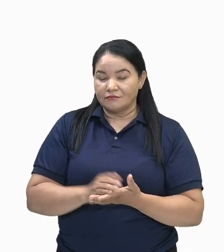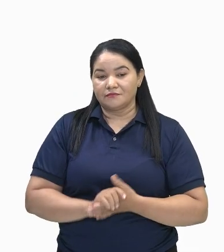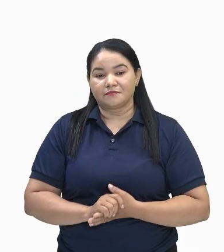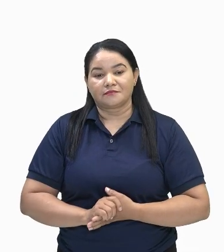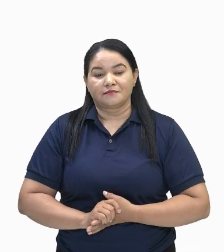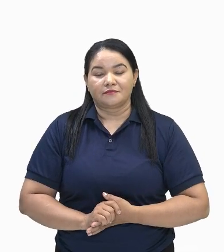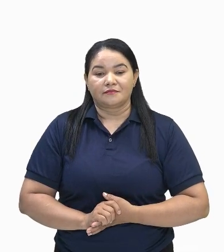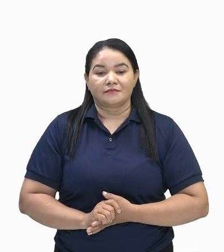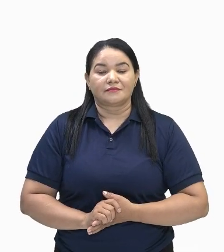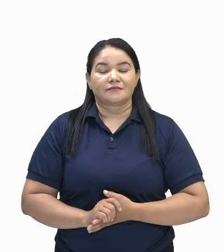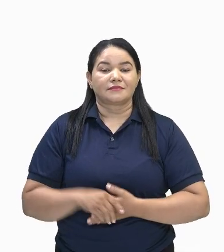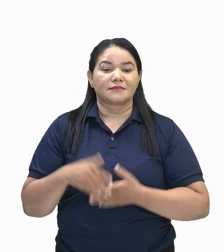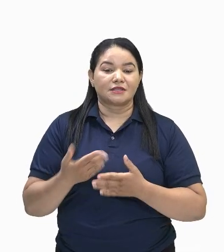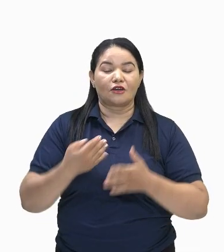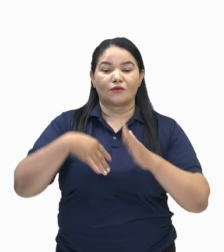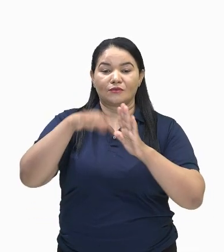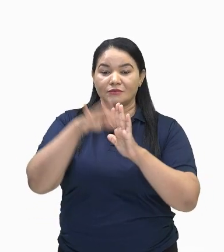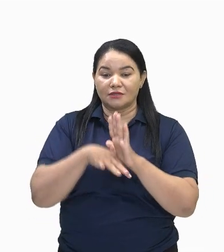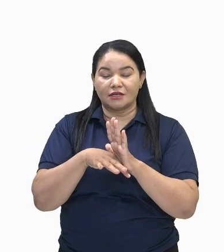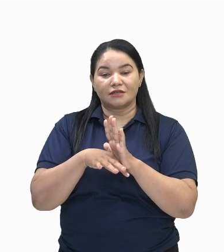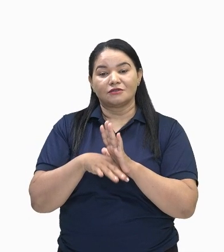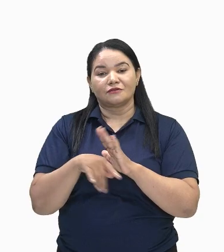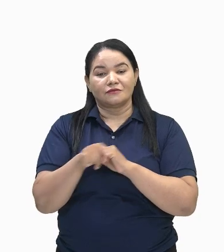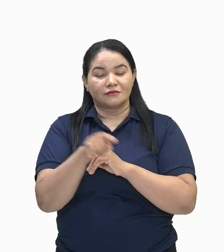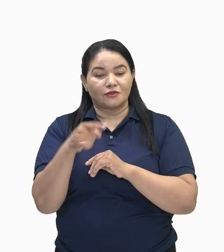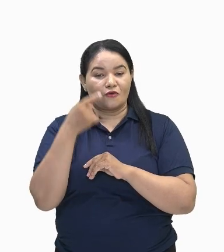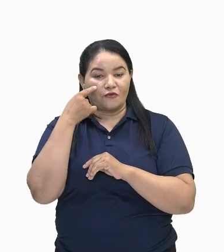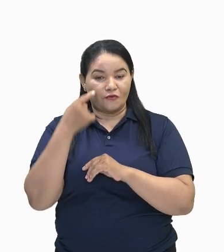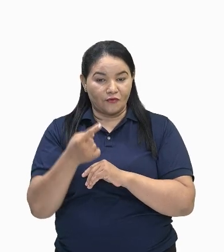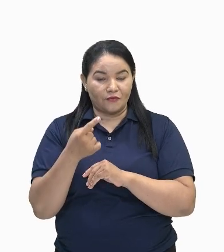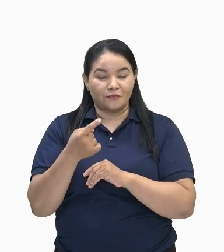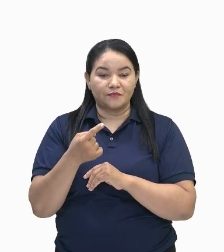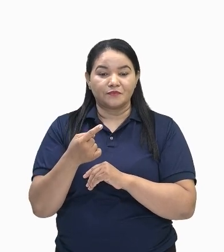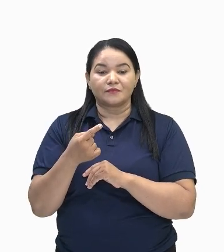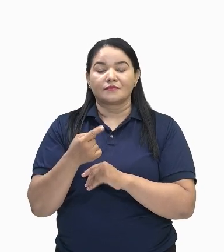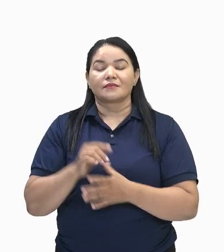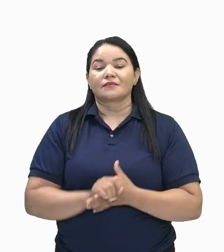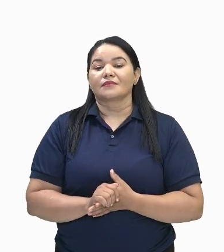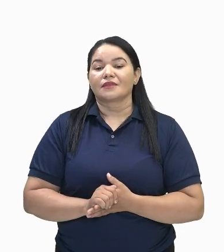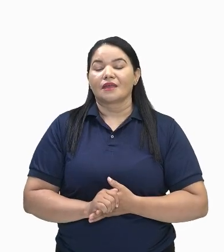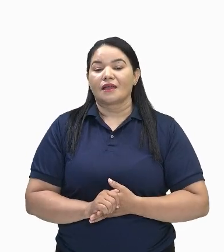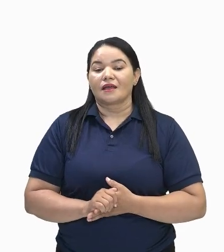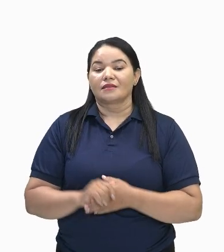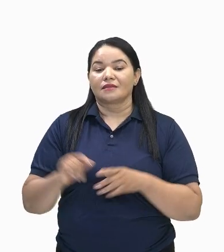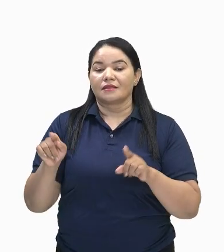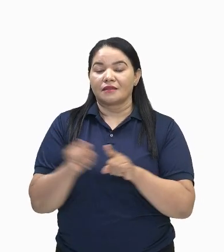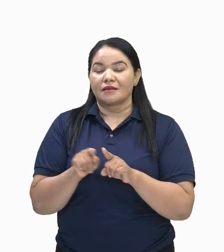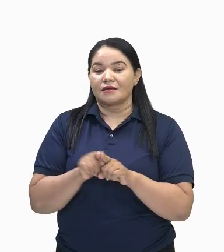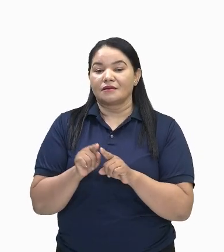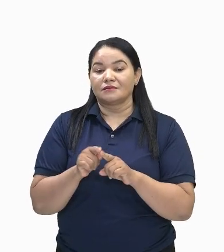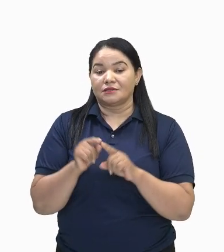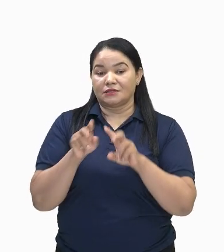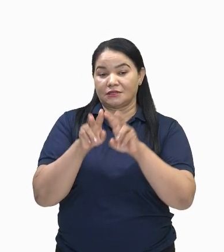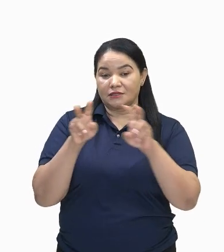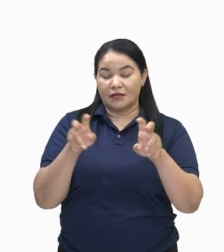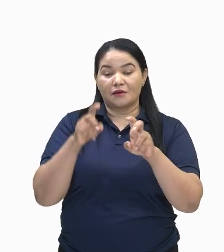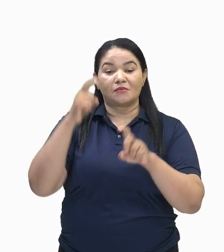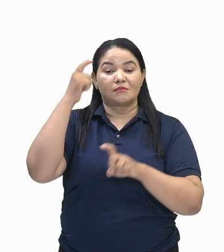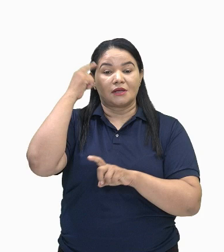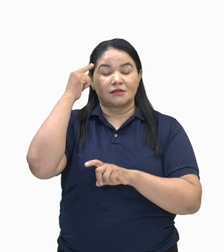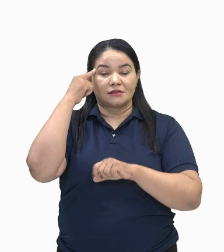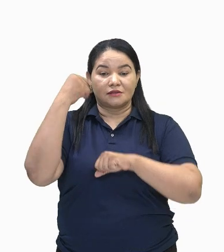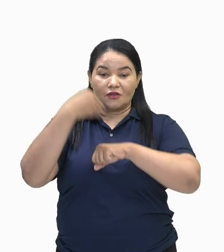Então, olha, no texto, né, que vocês acabaram de ler e de ouvir, também tem como título